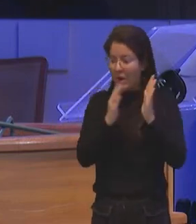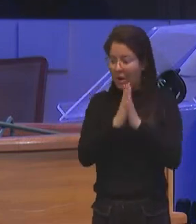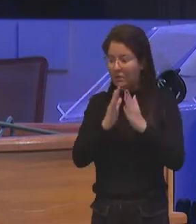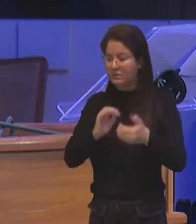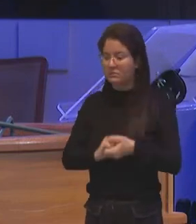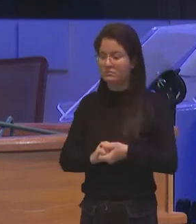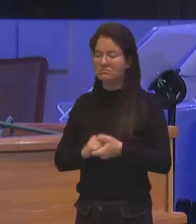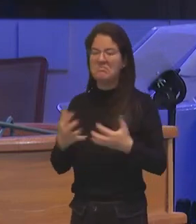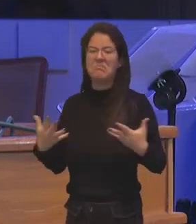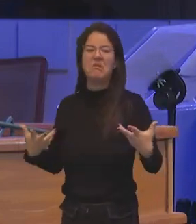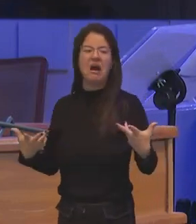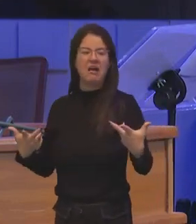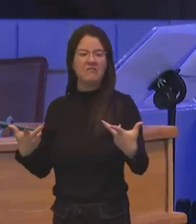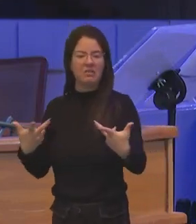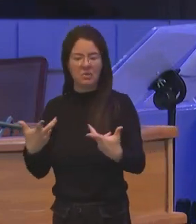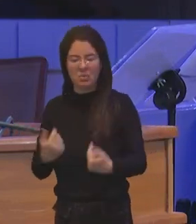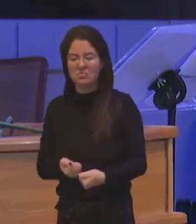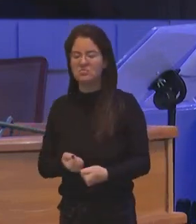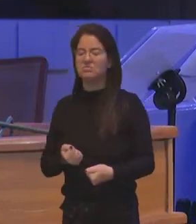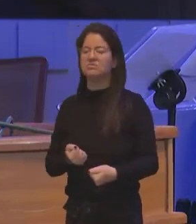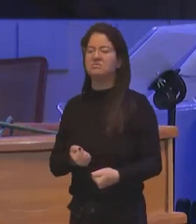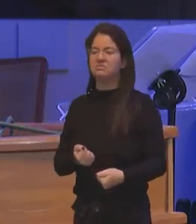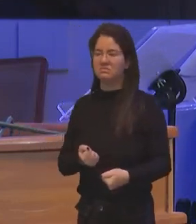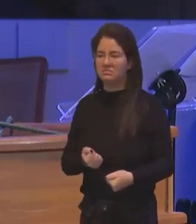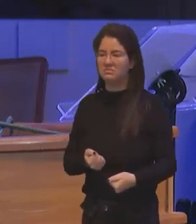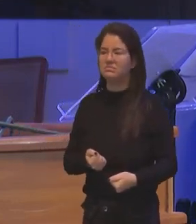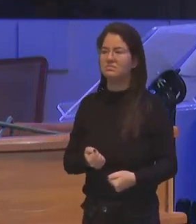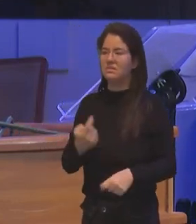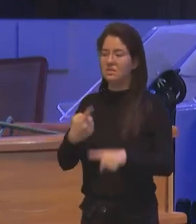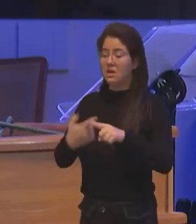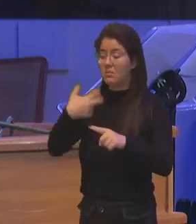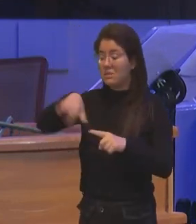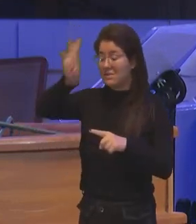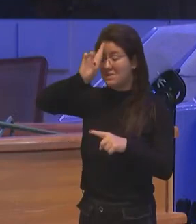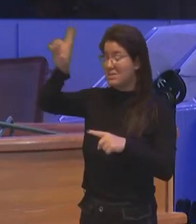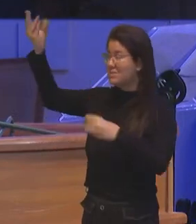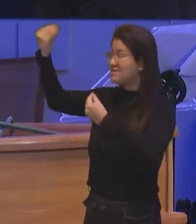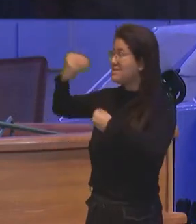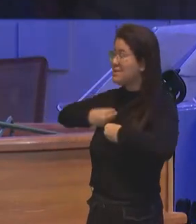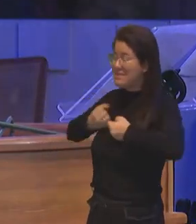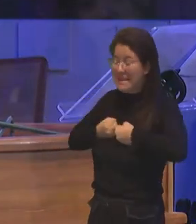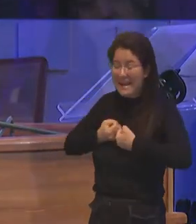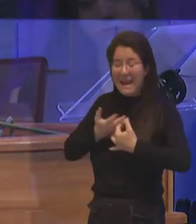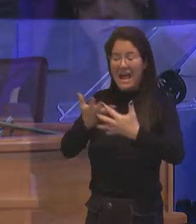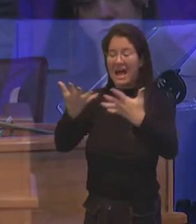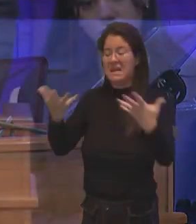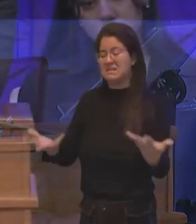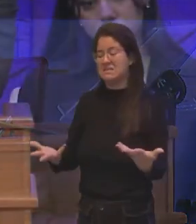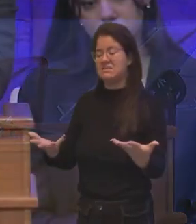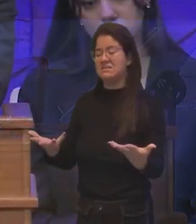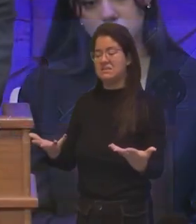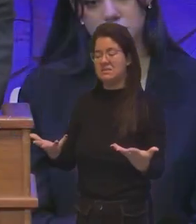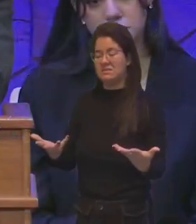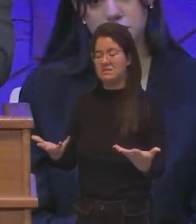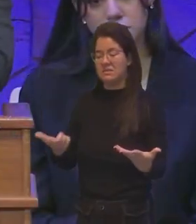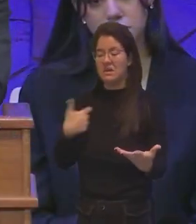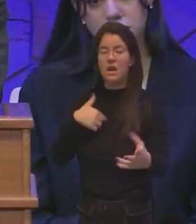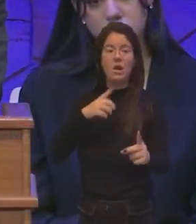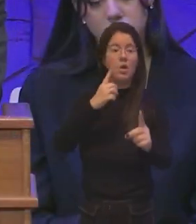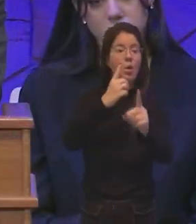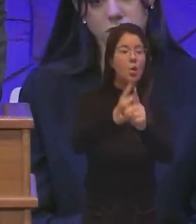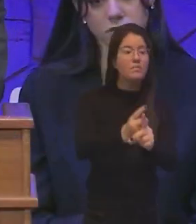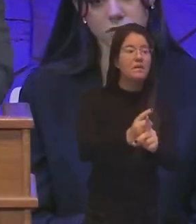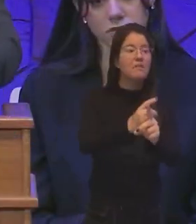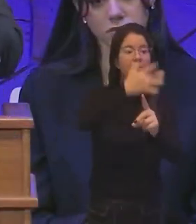E como foi maravilhoso depois, porque o Senhor nos concedeu graça, e depois disso, encontrava com um ali: pastor, ore